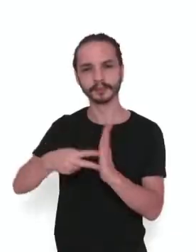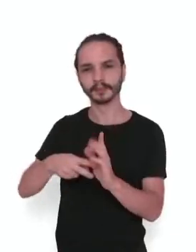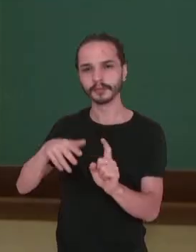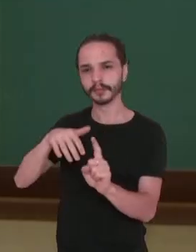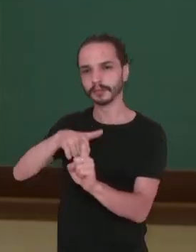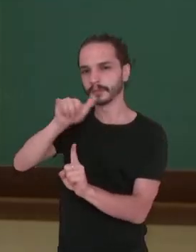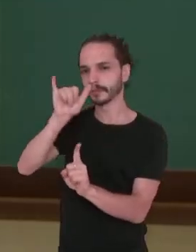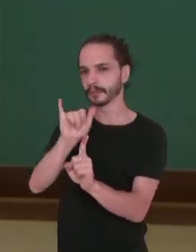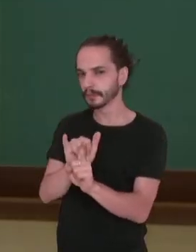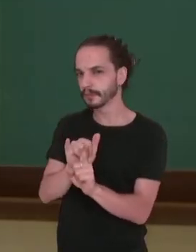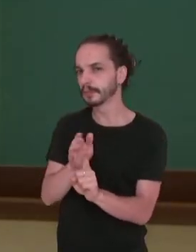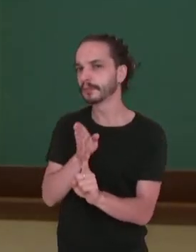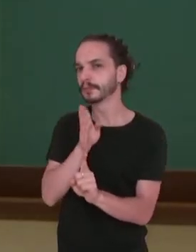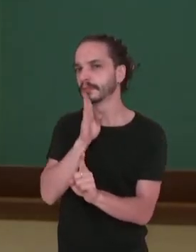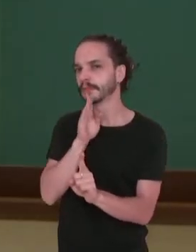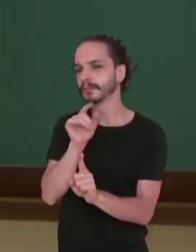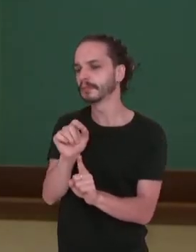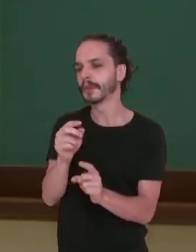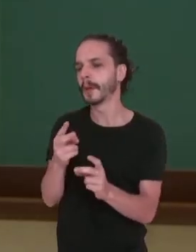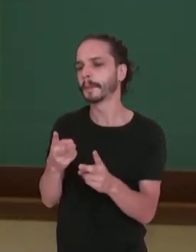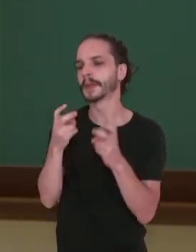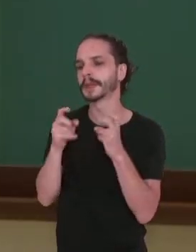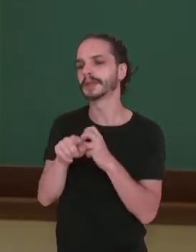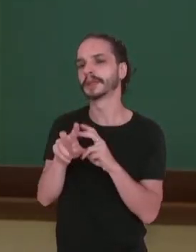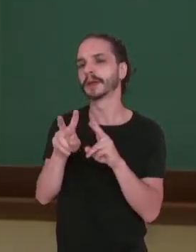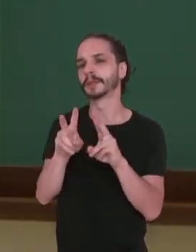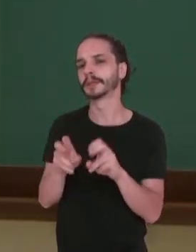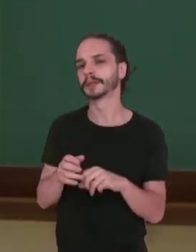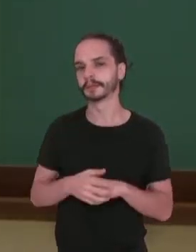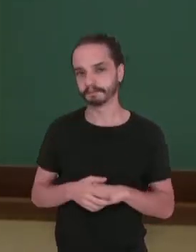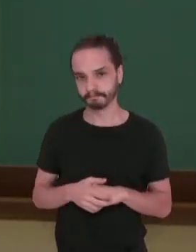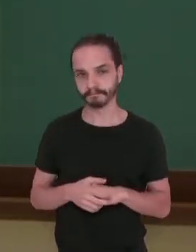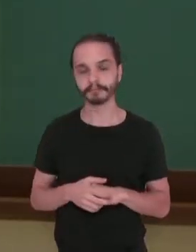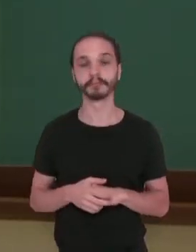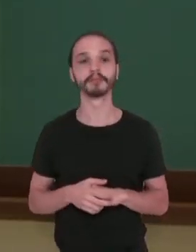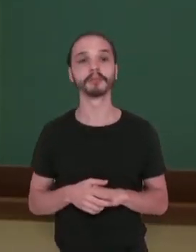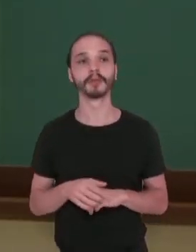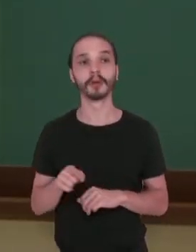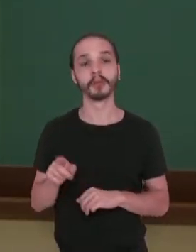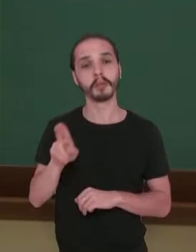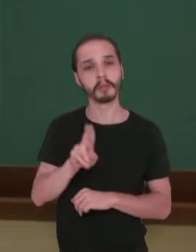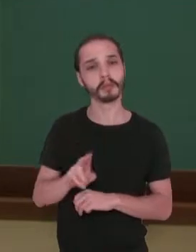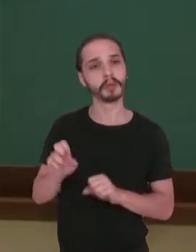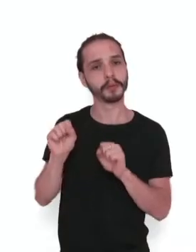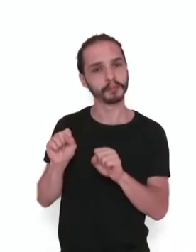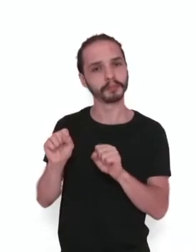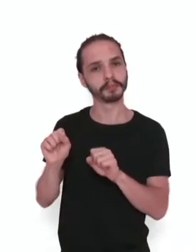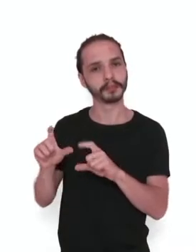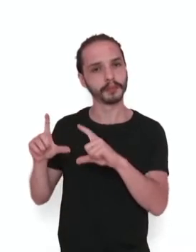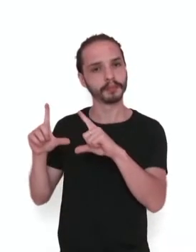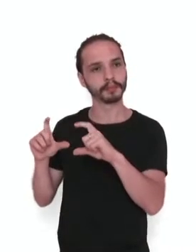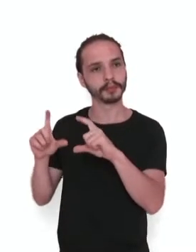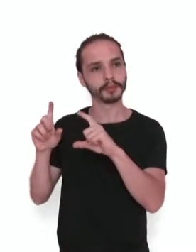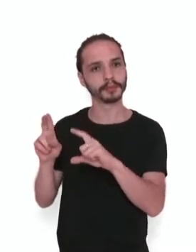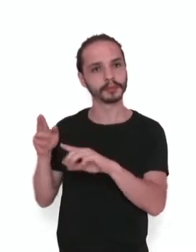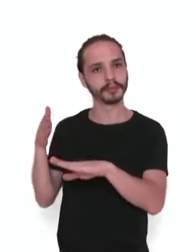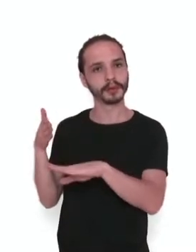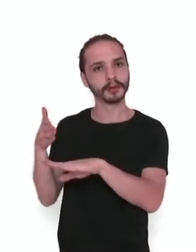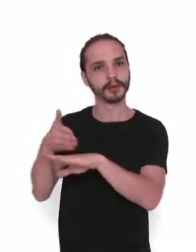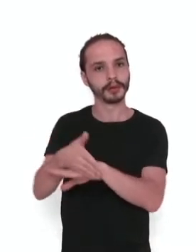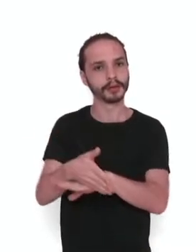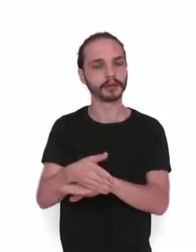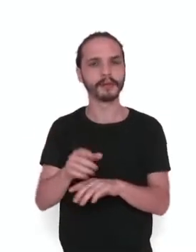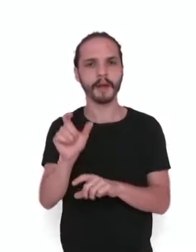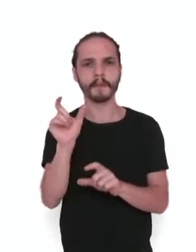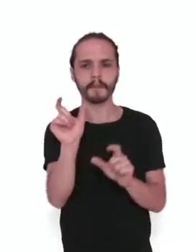a sua percepção sobre esse tema? Para isso, acesse o Mentimeter, e vamos produzir uma chuva